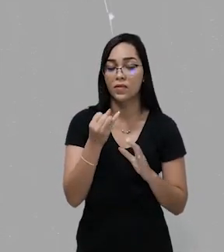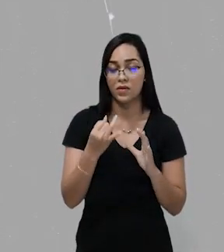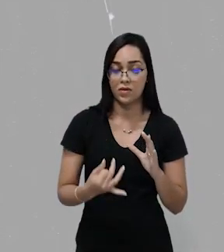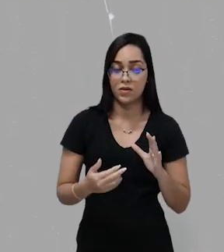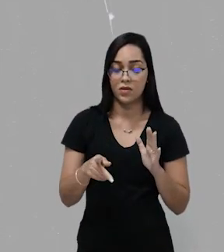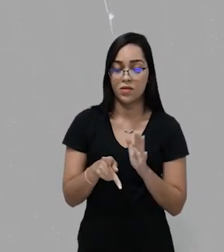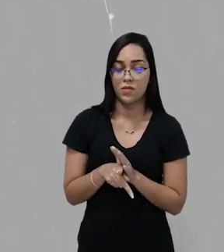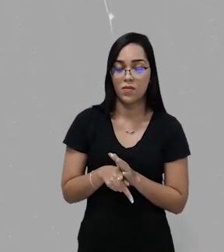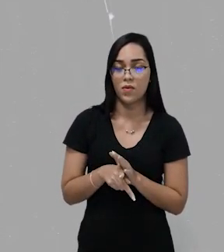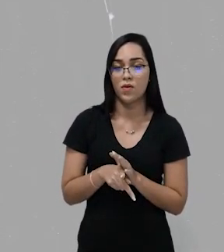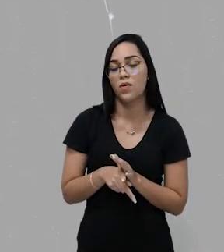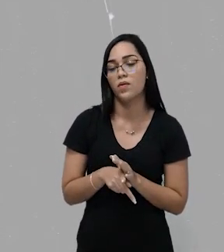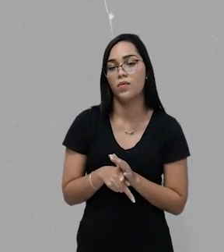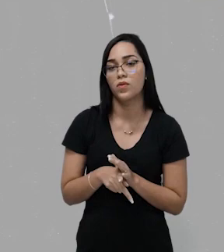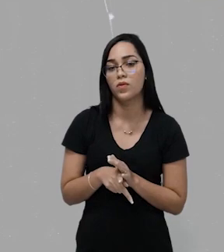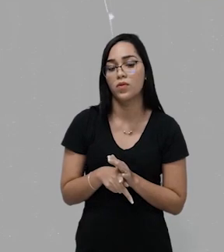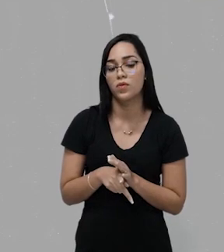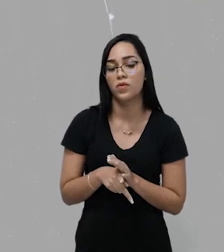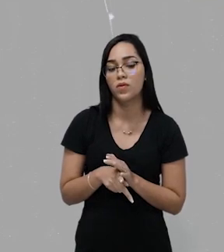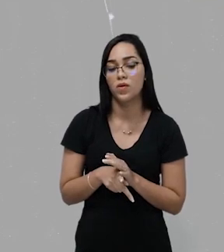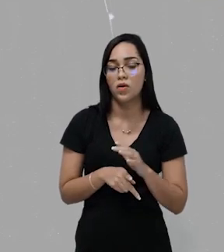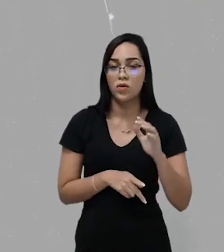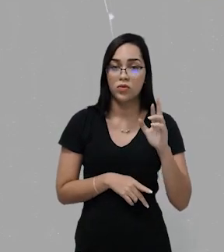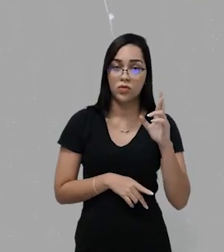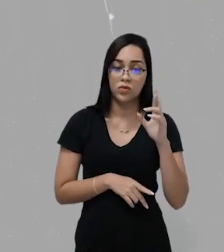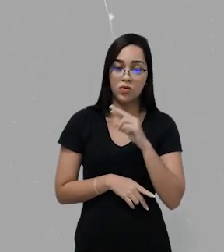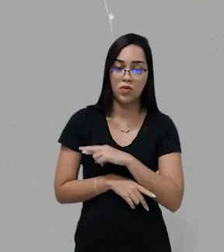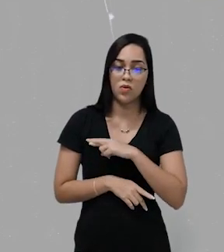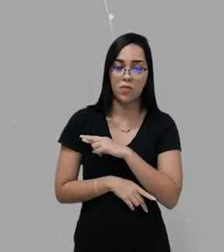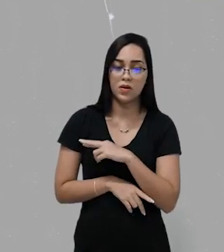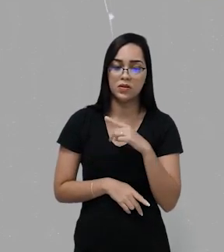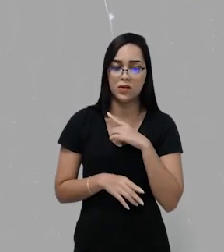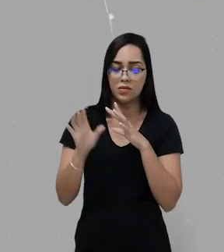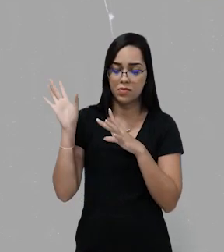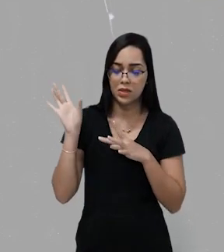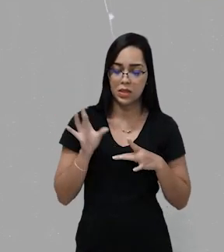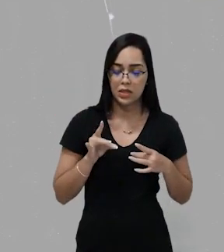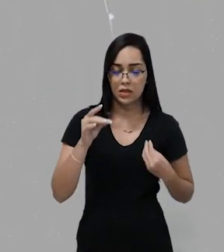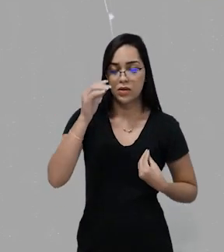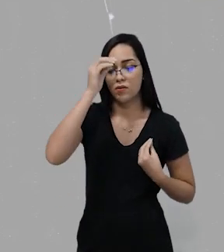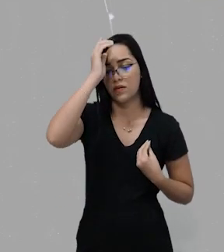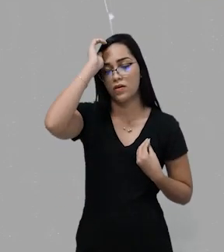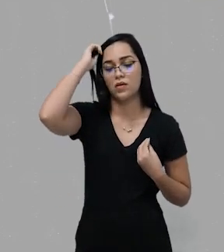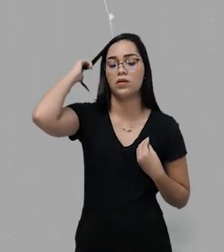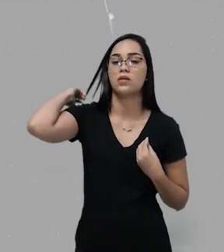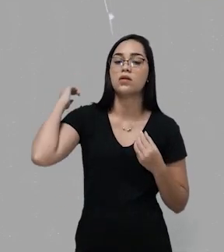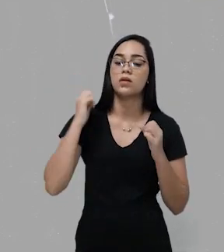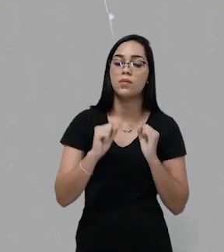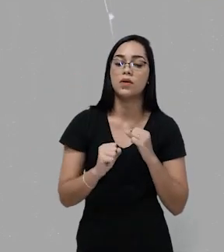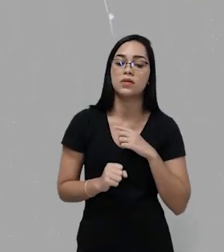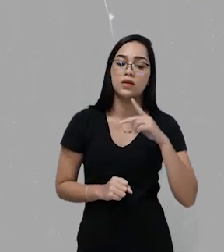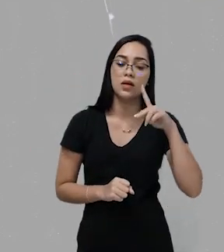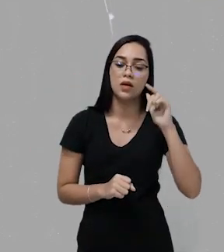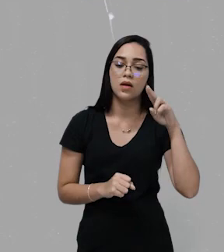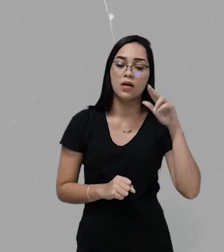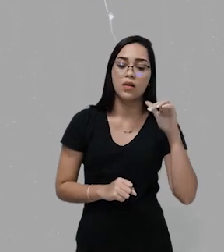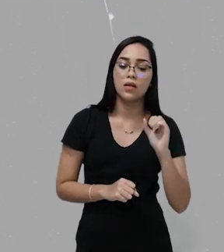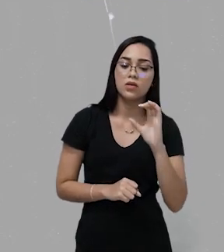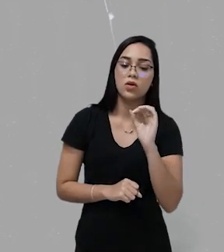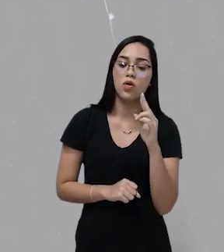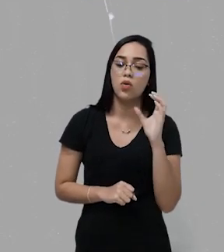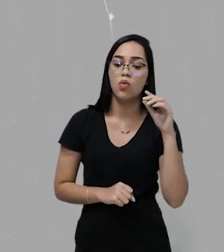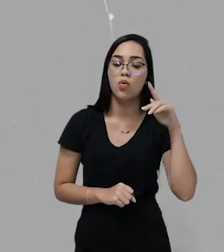Características desse gênero aí, o romance. Presença de personagens que podem ser planas